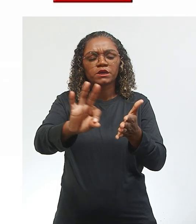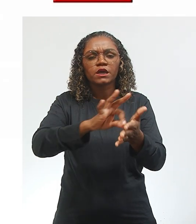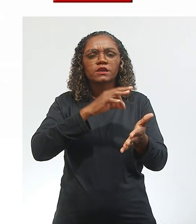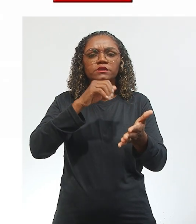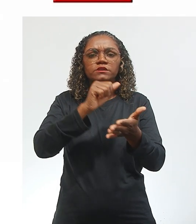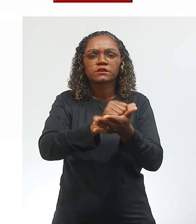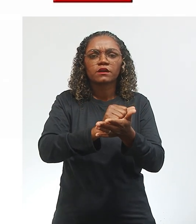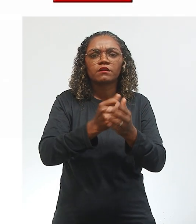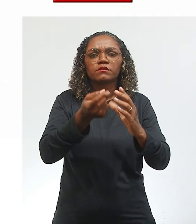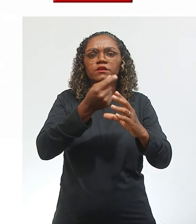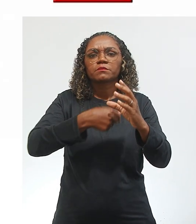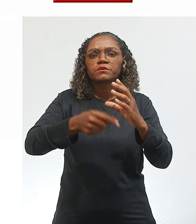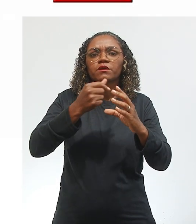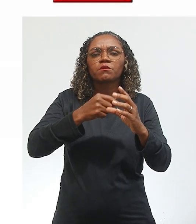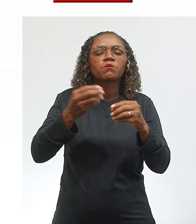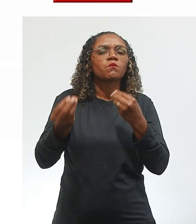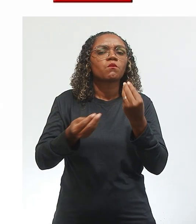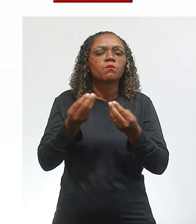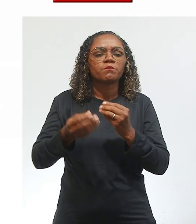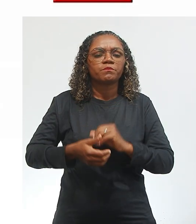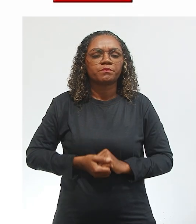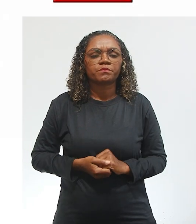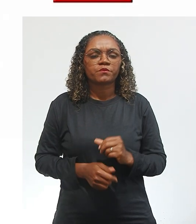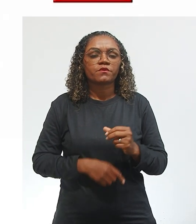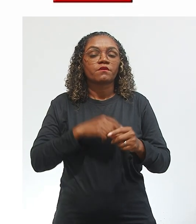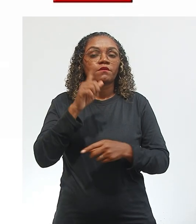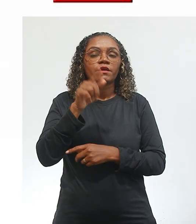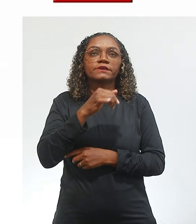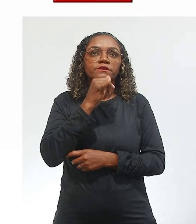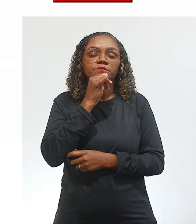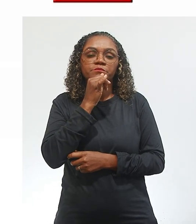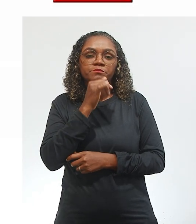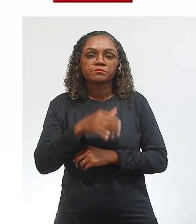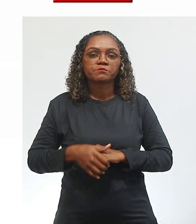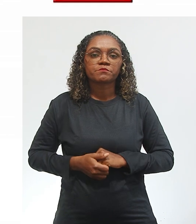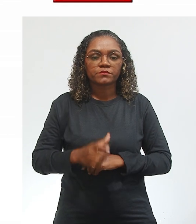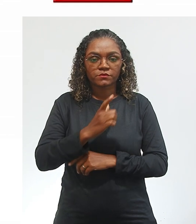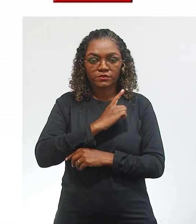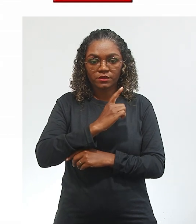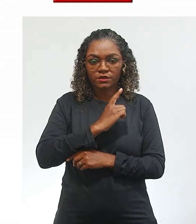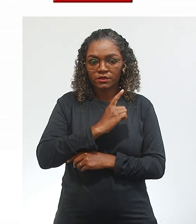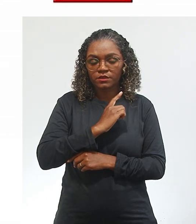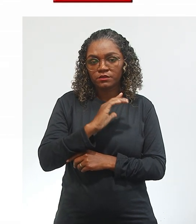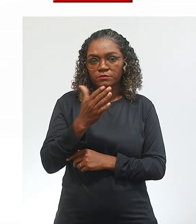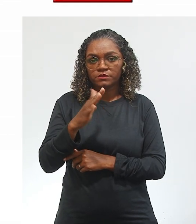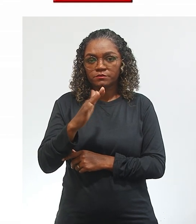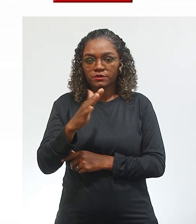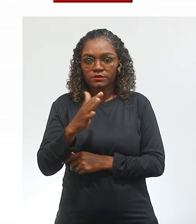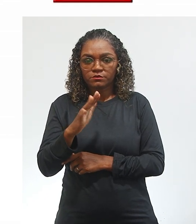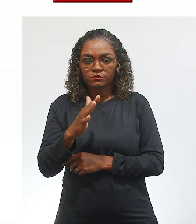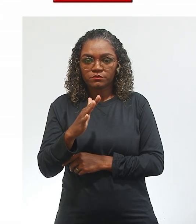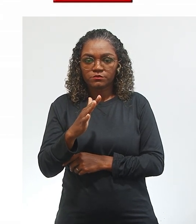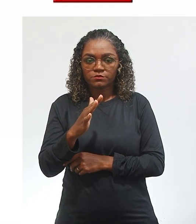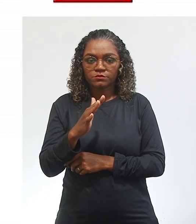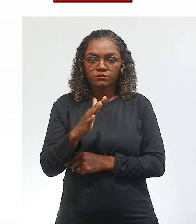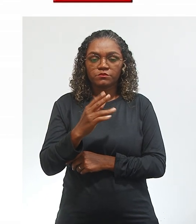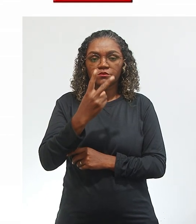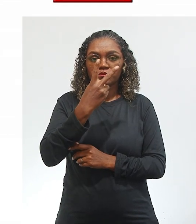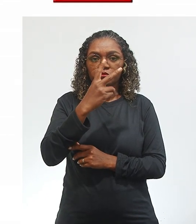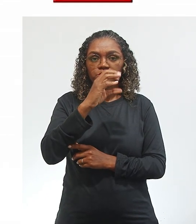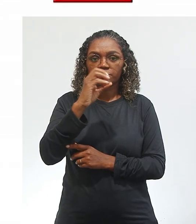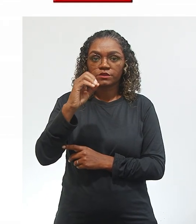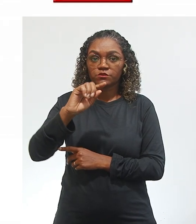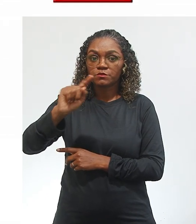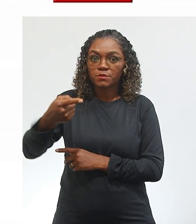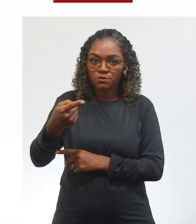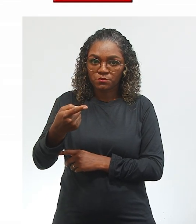Ou capital a integralizar. Então, por exemplo, o capital lá subscrito seria